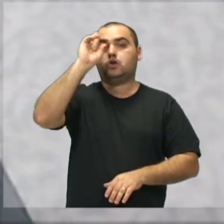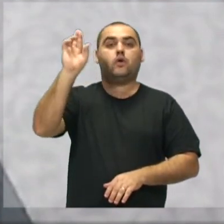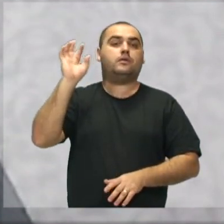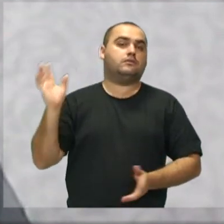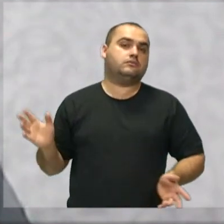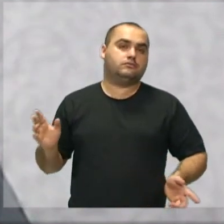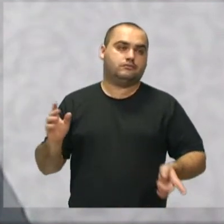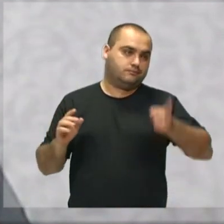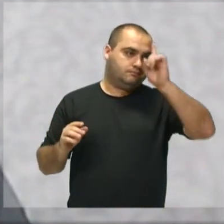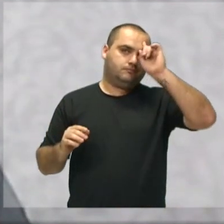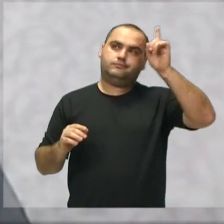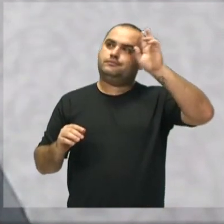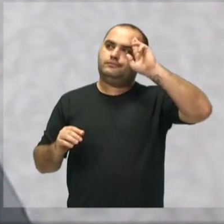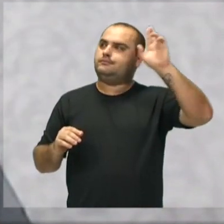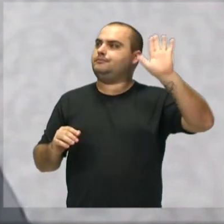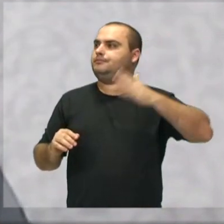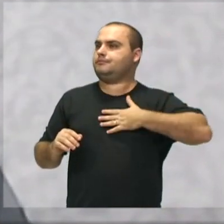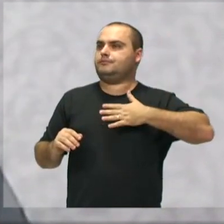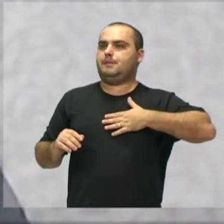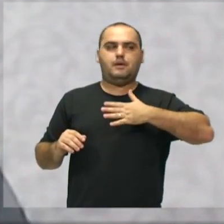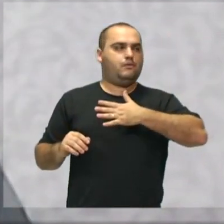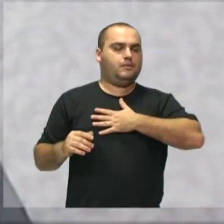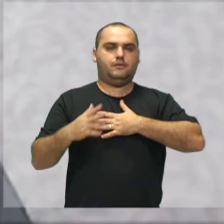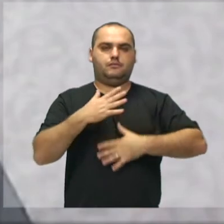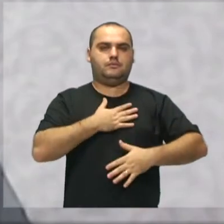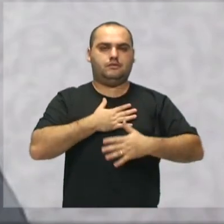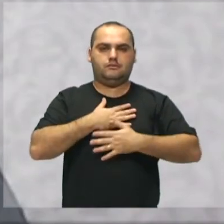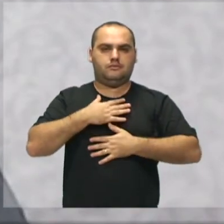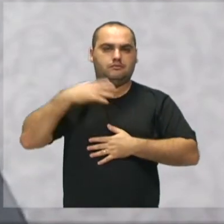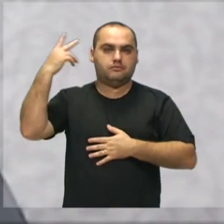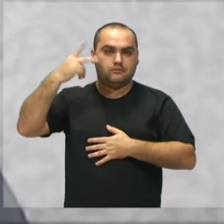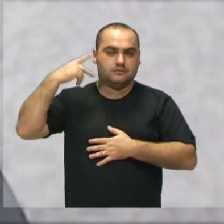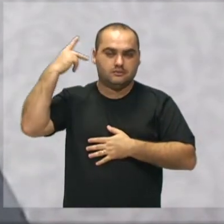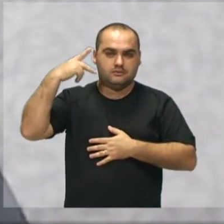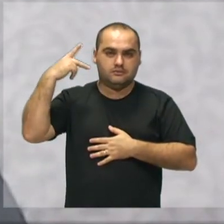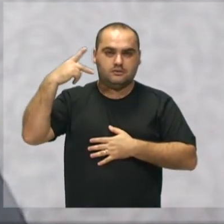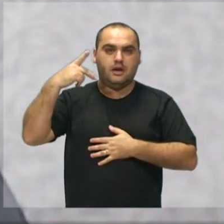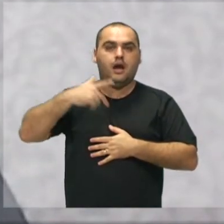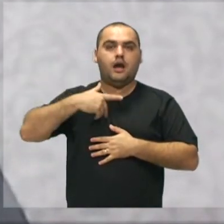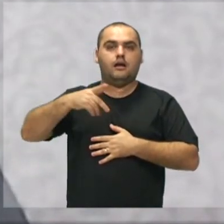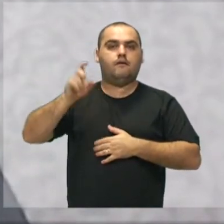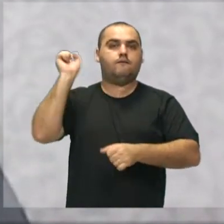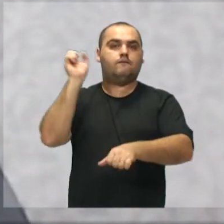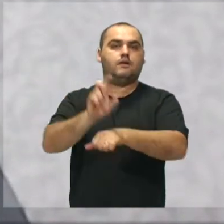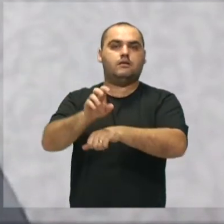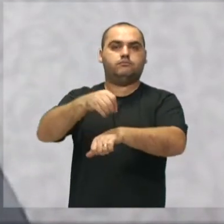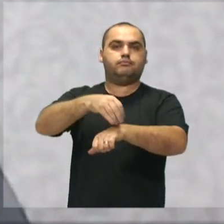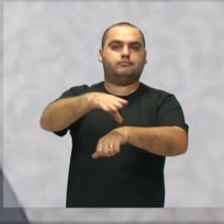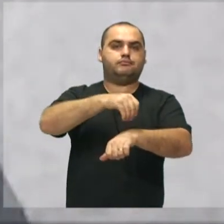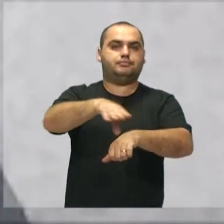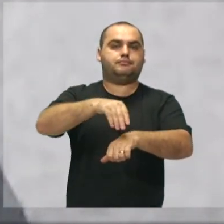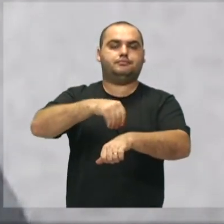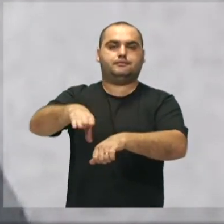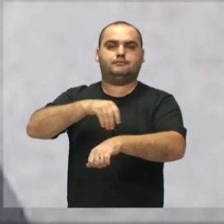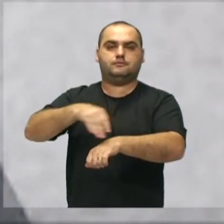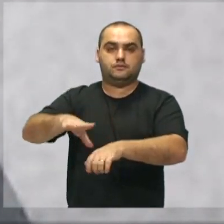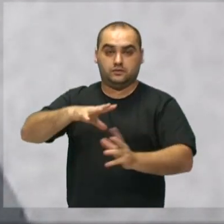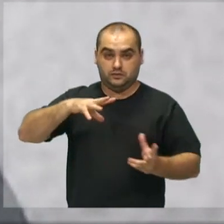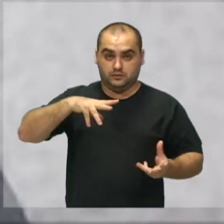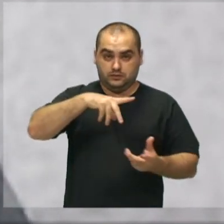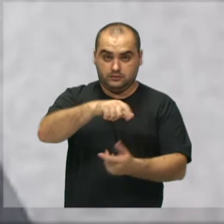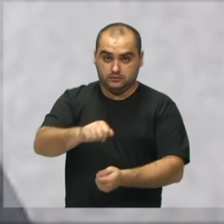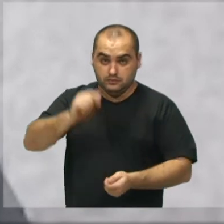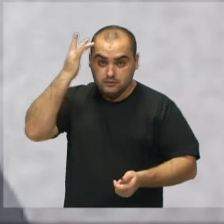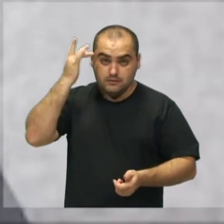comum de qualquer espectro político, de qualquer partido. Ele distribui cargos. No mundo, talvez nós sejamos o país que tem mais